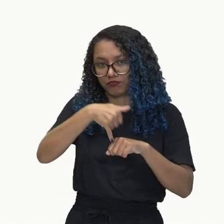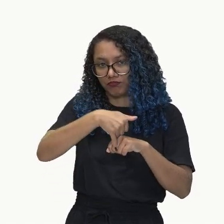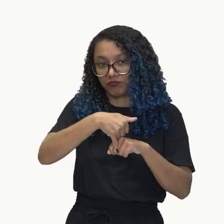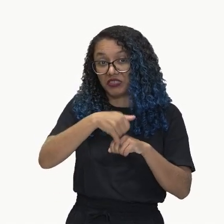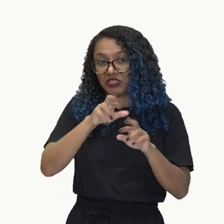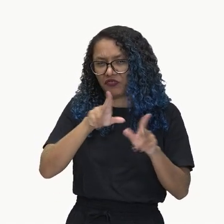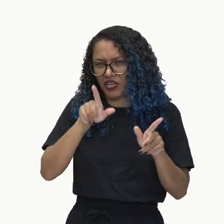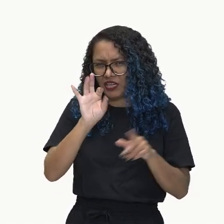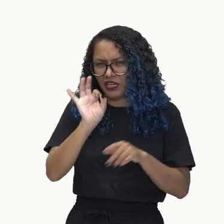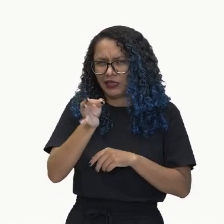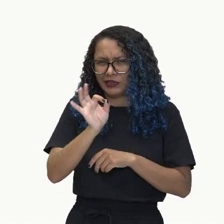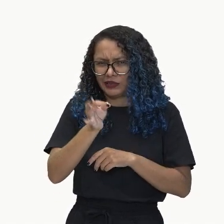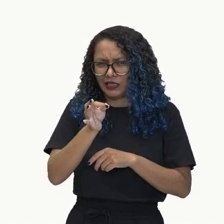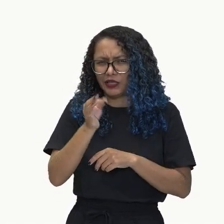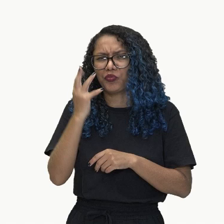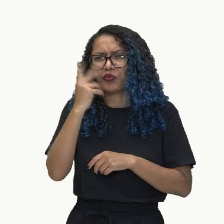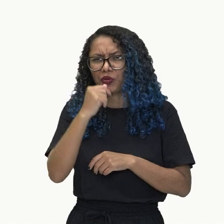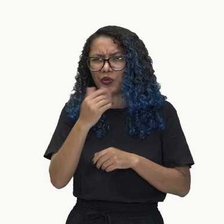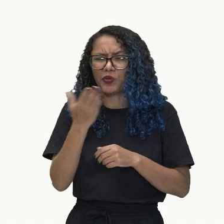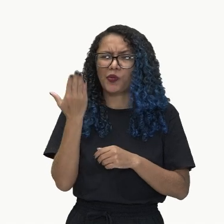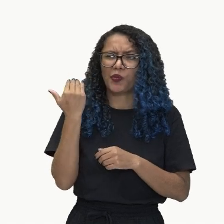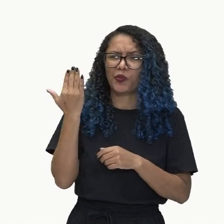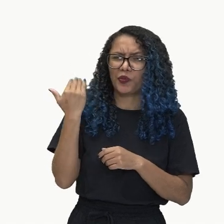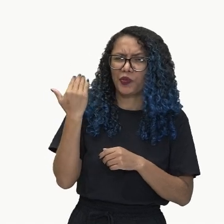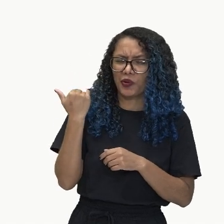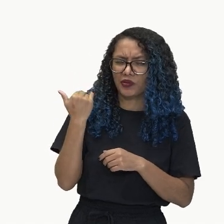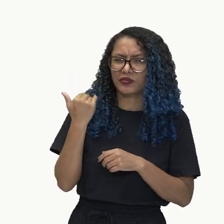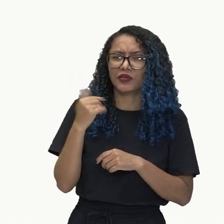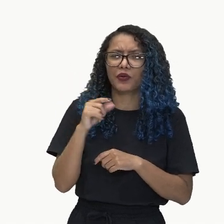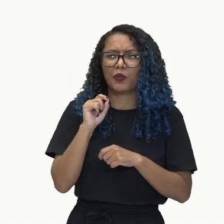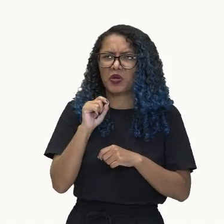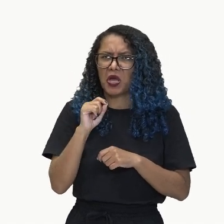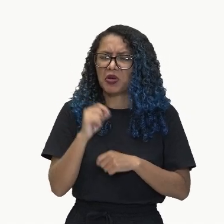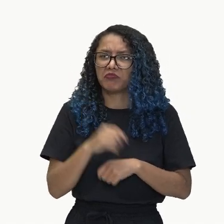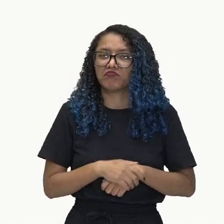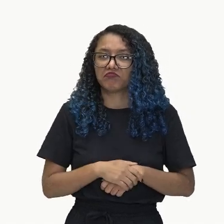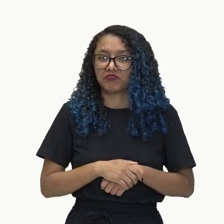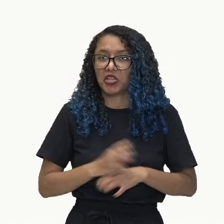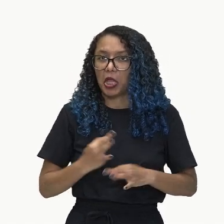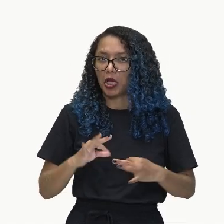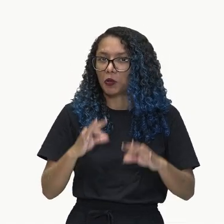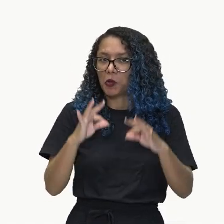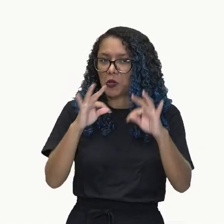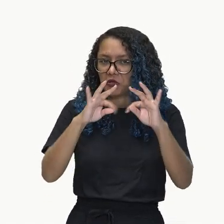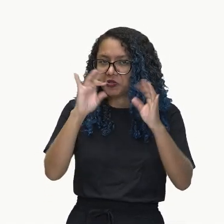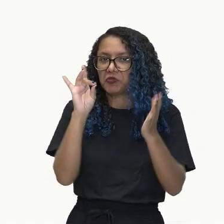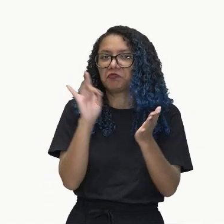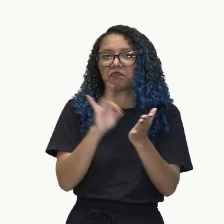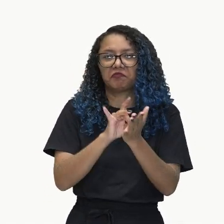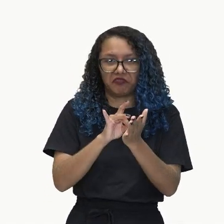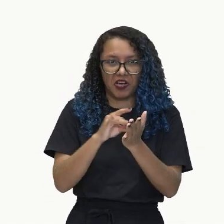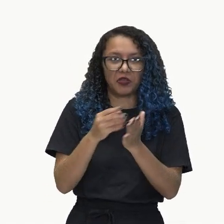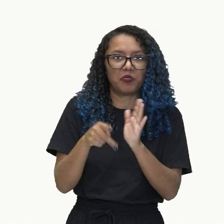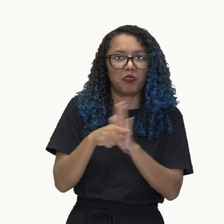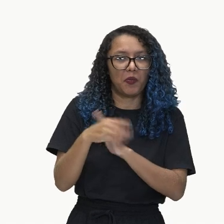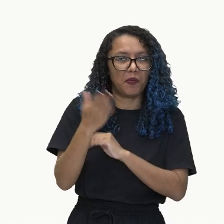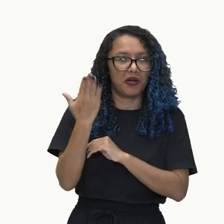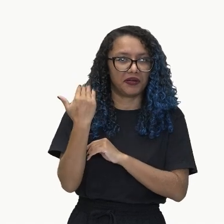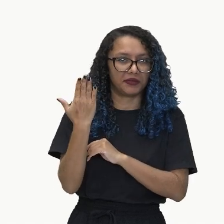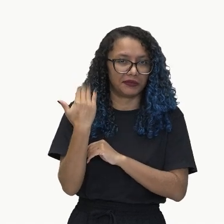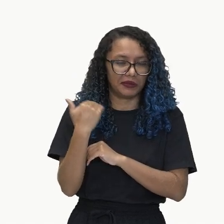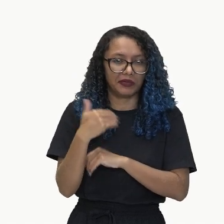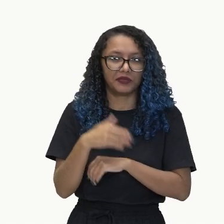né bonito na é época uma verdadeira inovação uma verdadeira tecnologia Aqui nós temos el